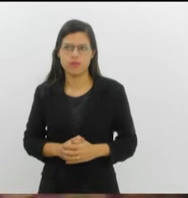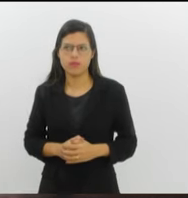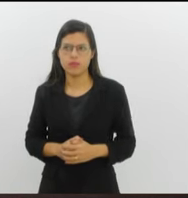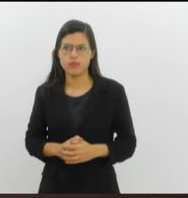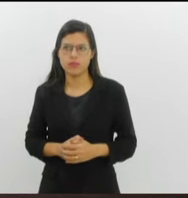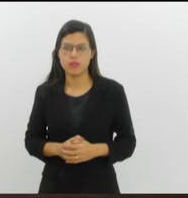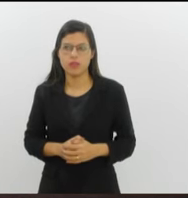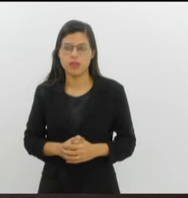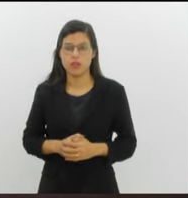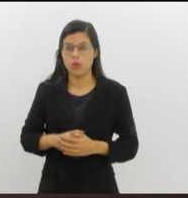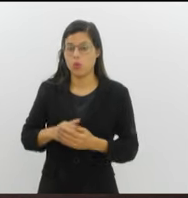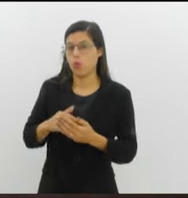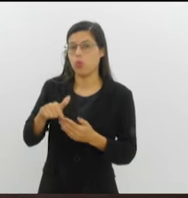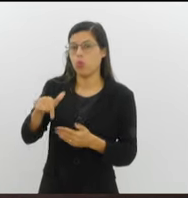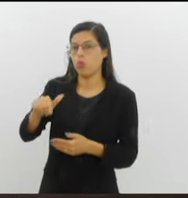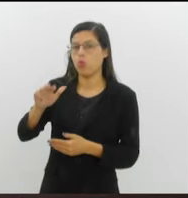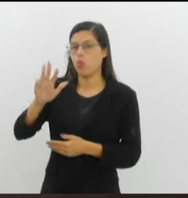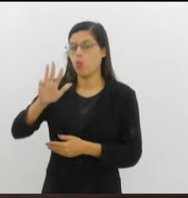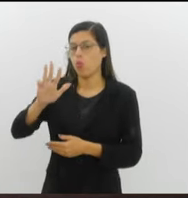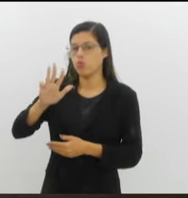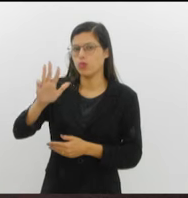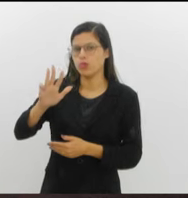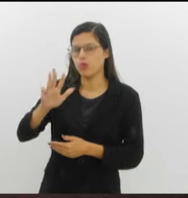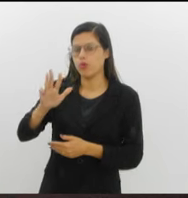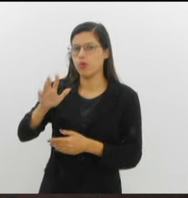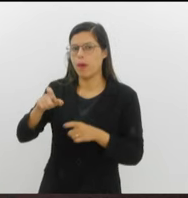desde que o Lula, o cachaceiro, assumiu,